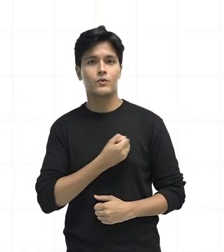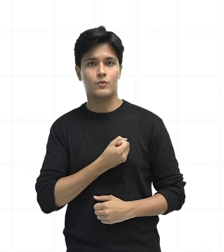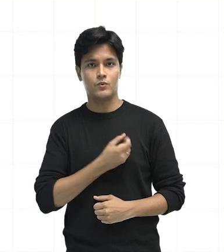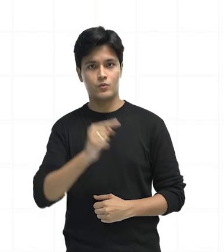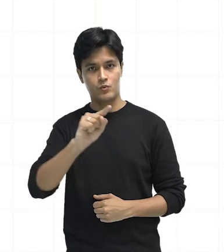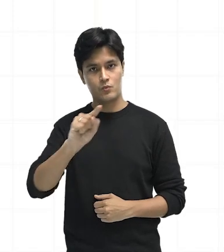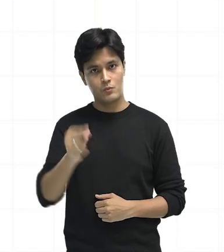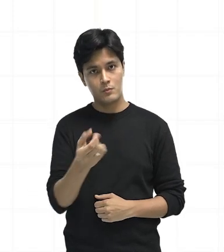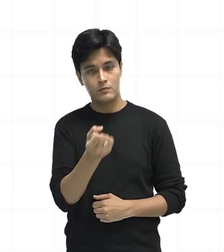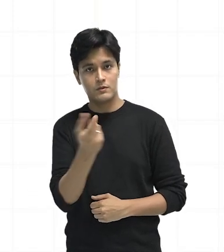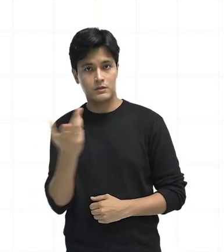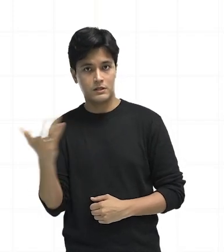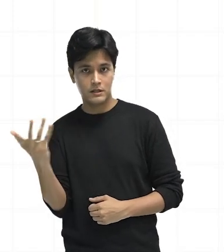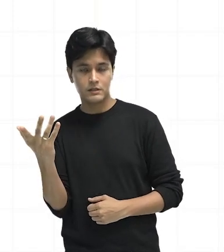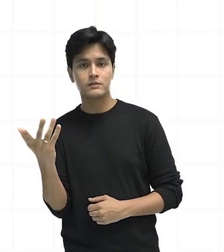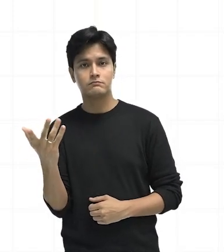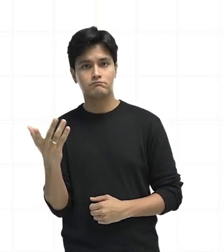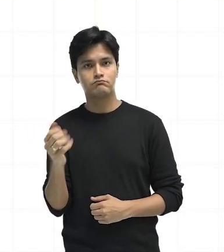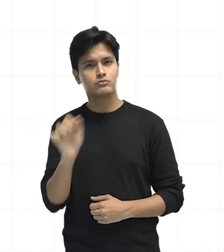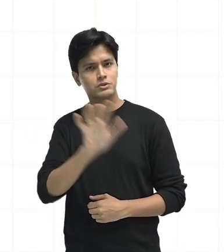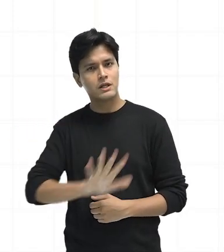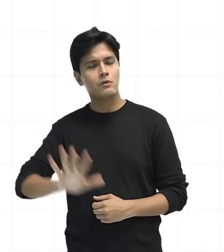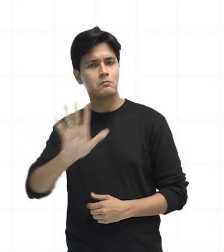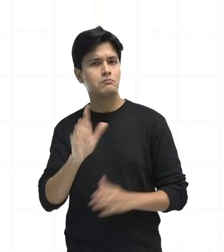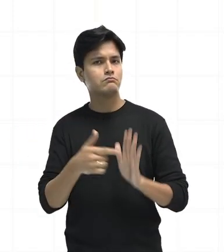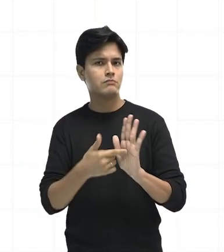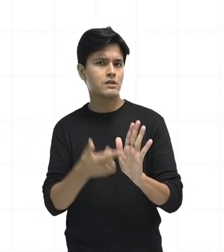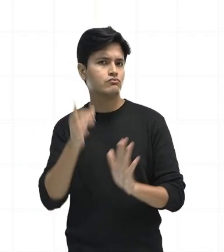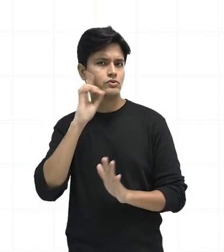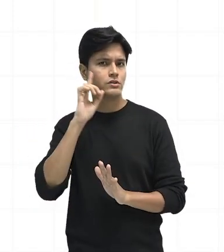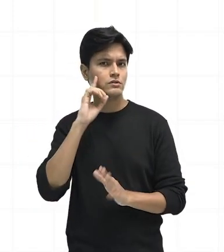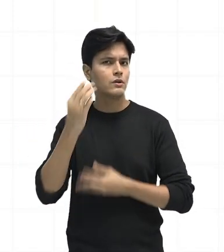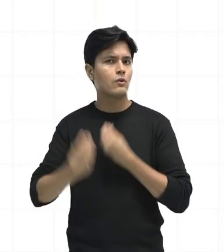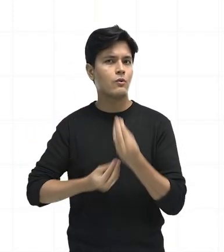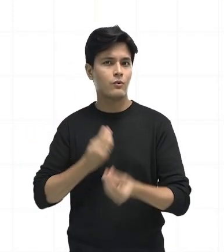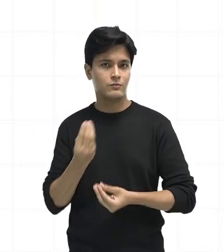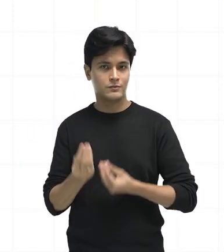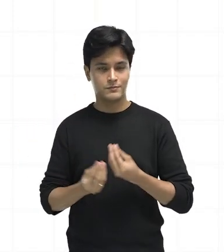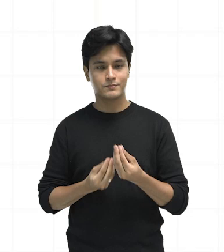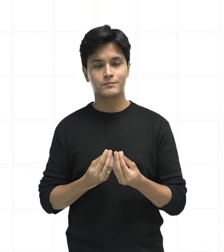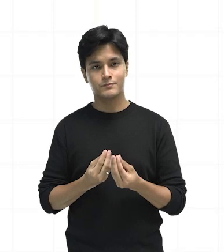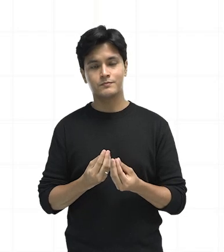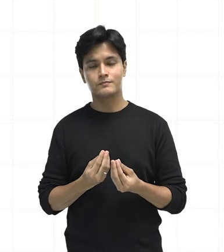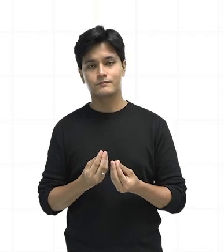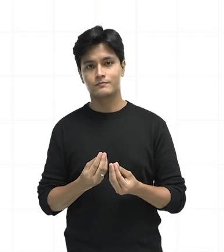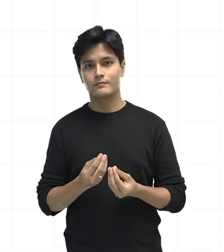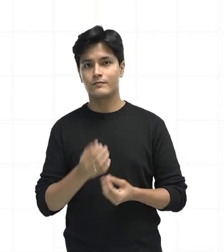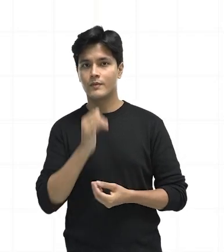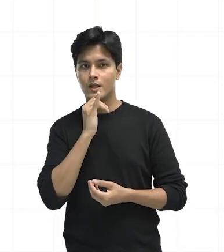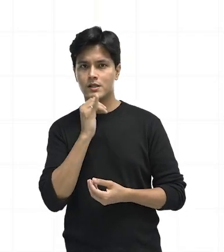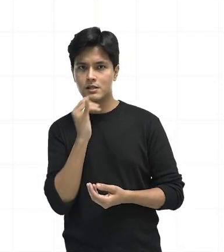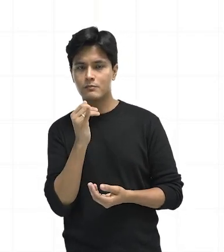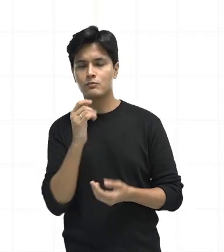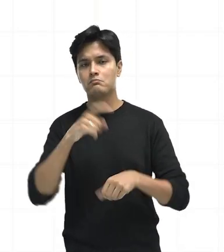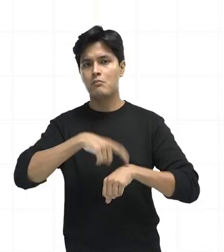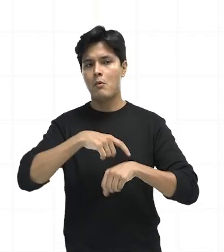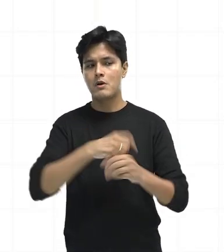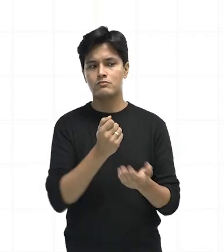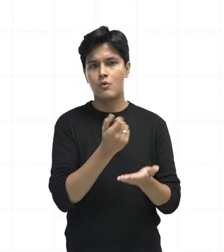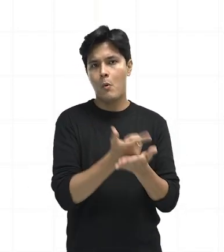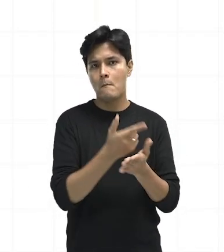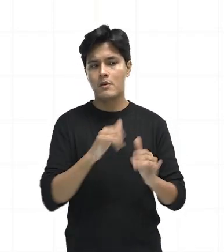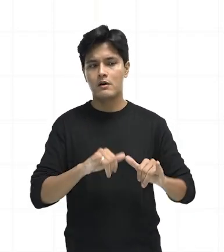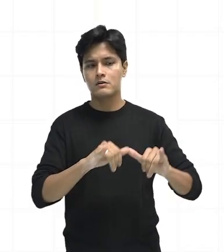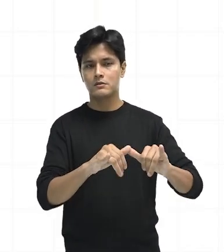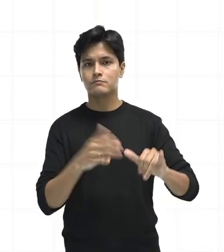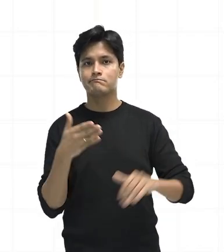decimais aparecem com frequência no nosso cotidiano, como ao realizar compras em um